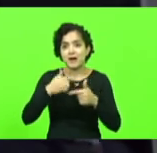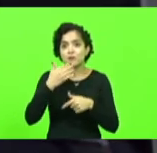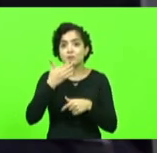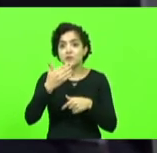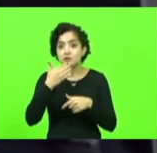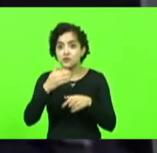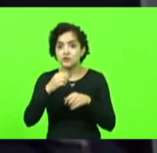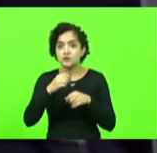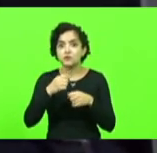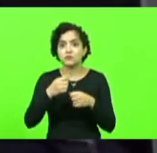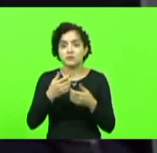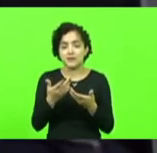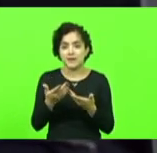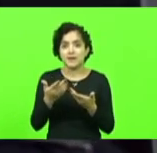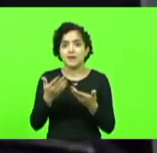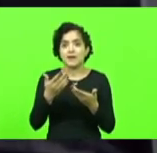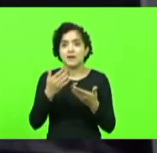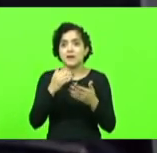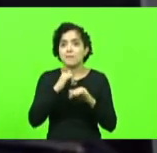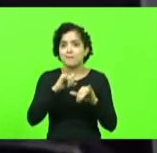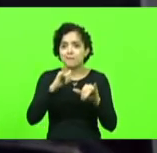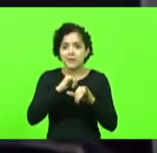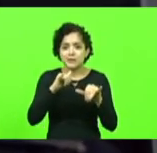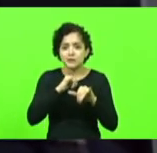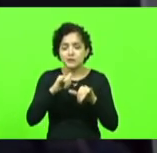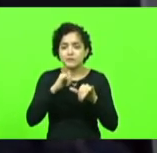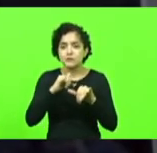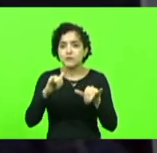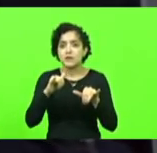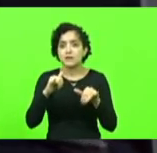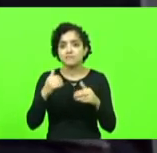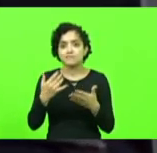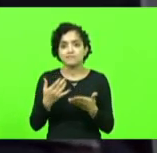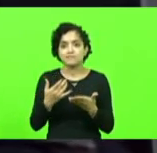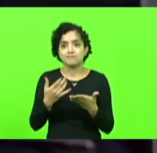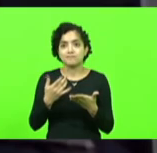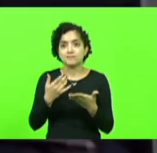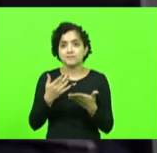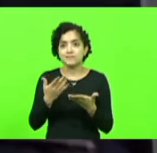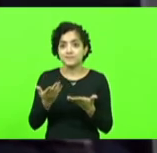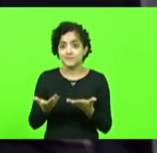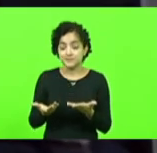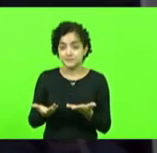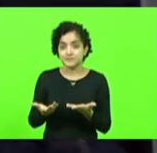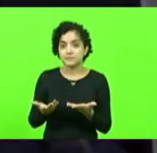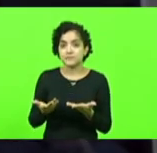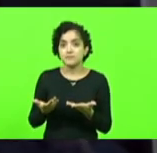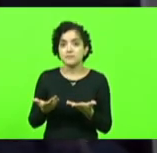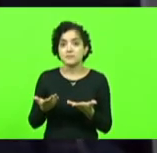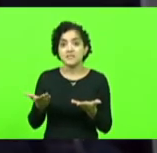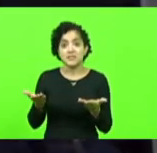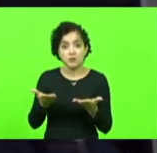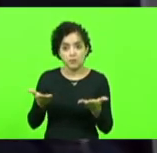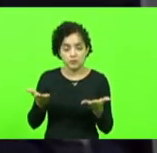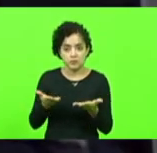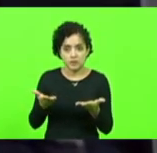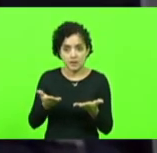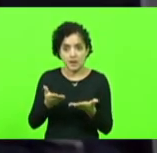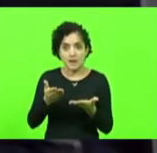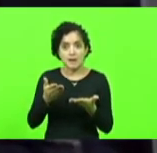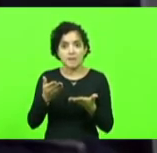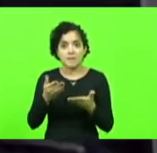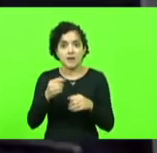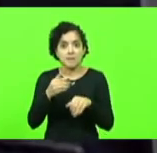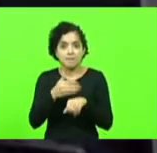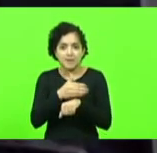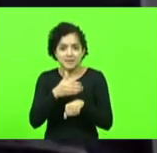não consegue, eu divulgo entre os meus alunos, a gente não consegue fechar. E dessa forma, do jeito que está, com poucos acessos, que como a